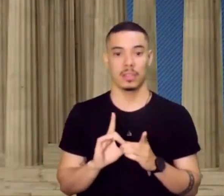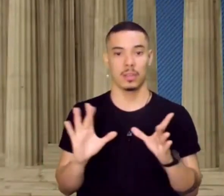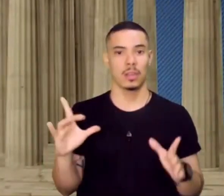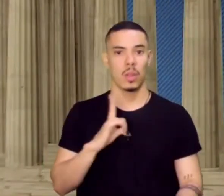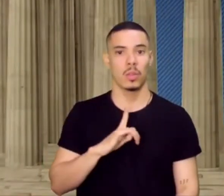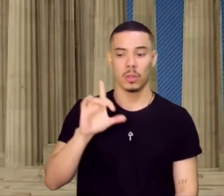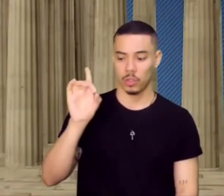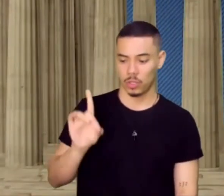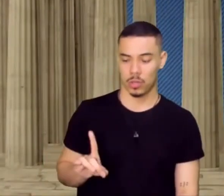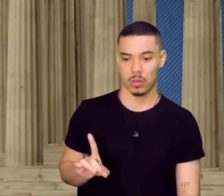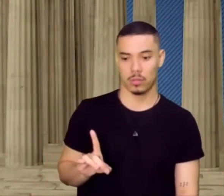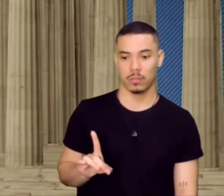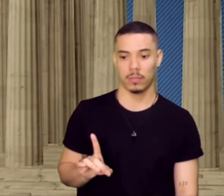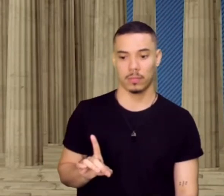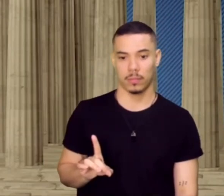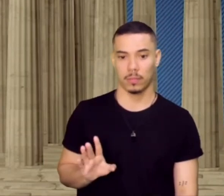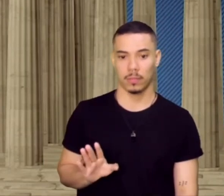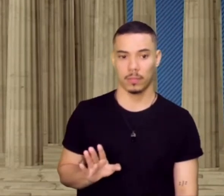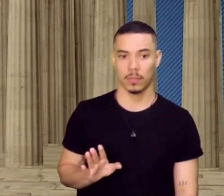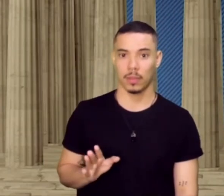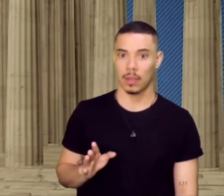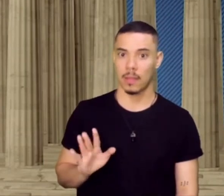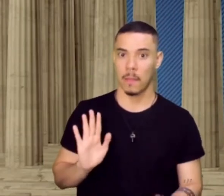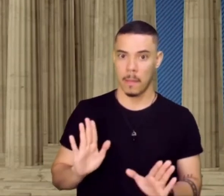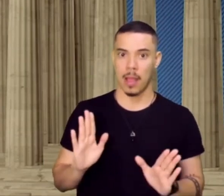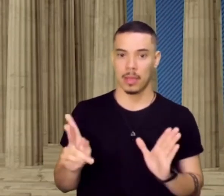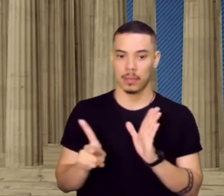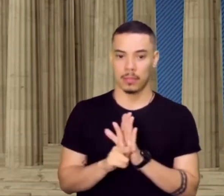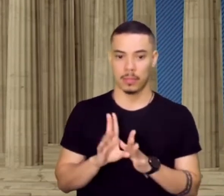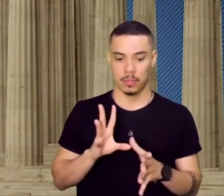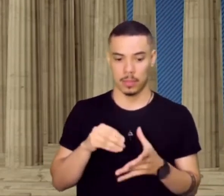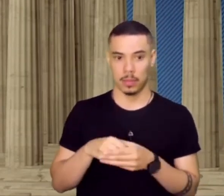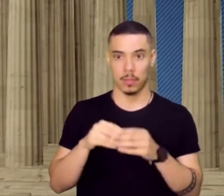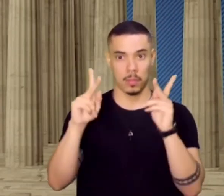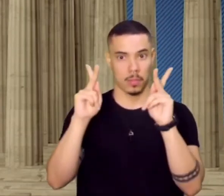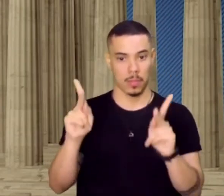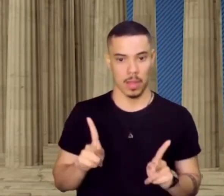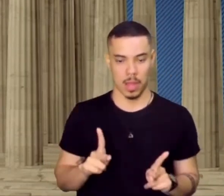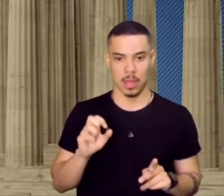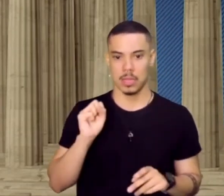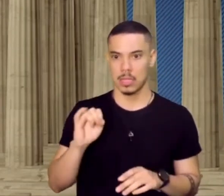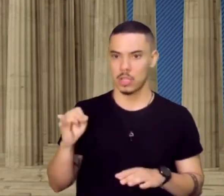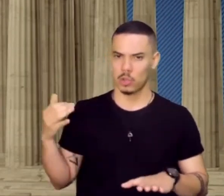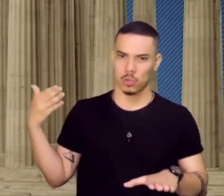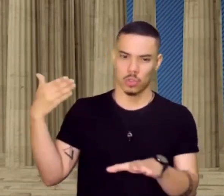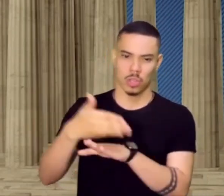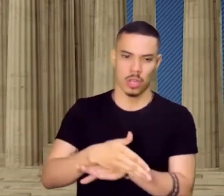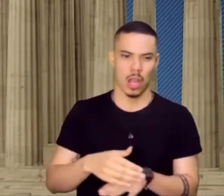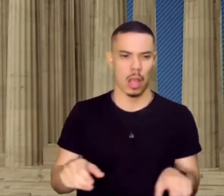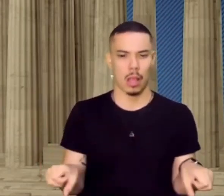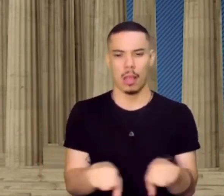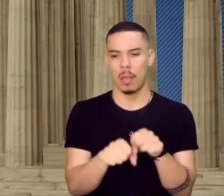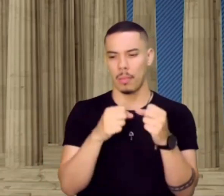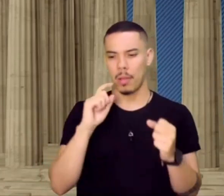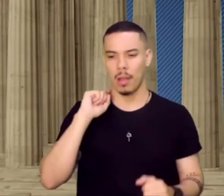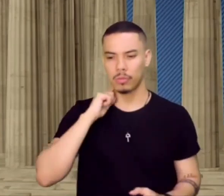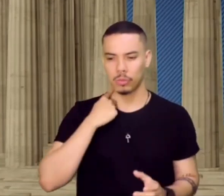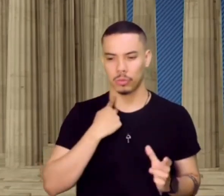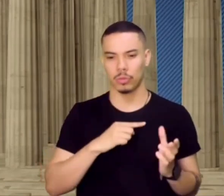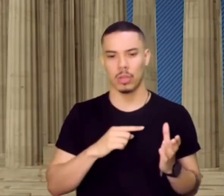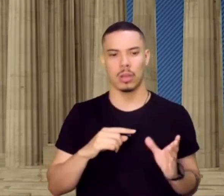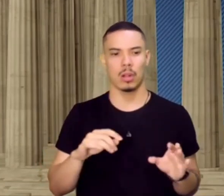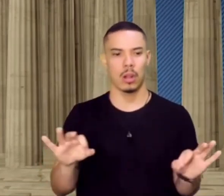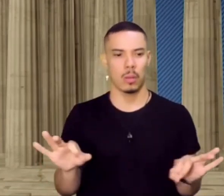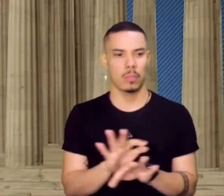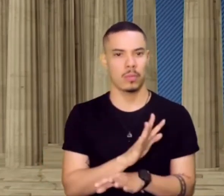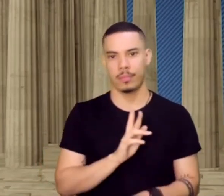o direito de manifestar-se pacificamente, ok? Porque se eu chegar aí a quebrar, destruir, aí não